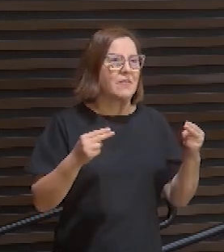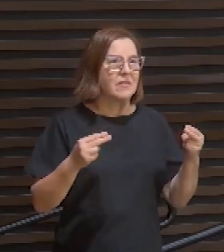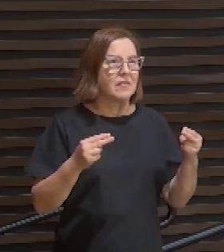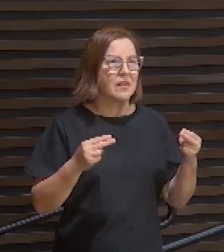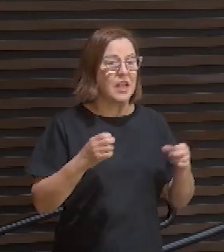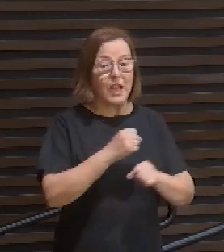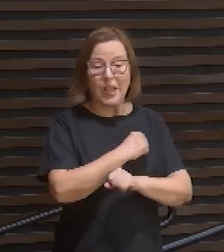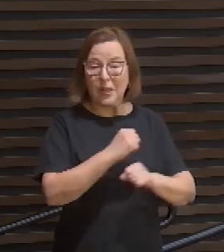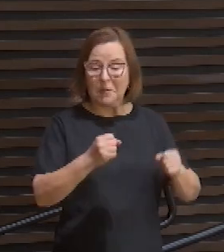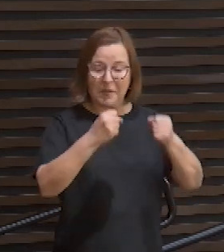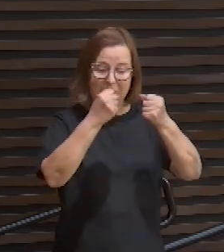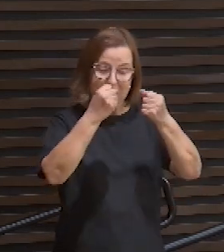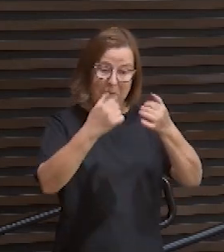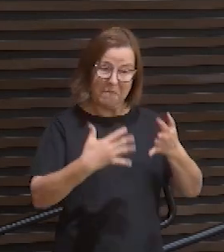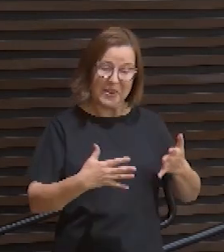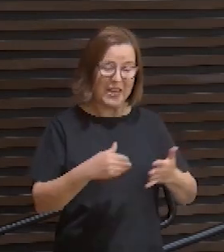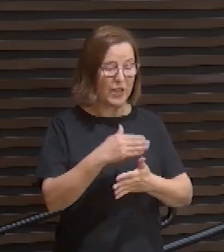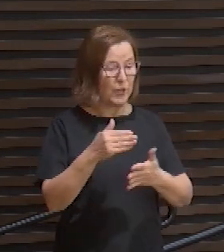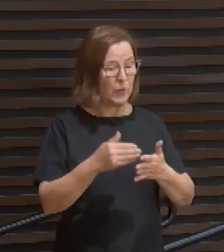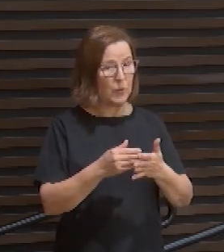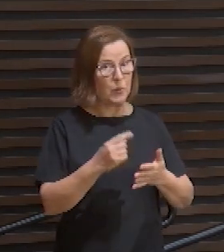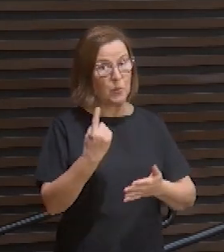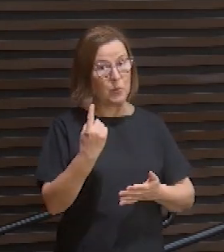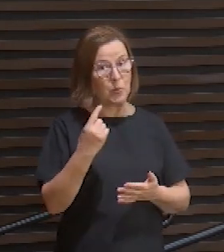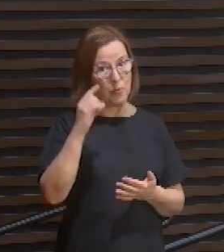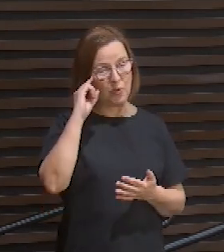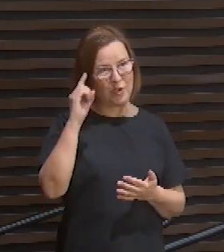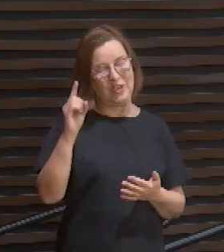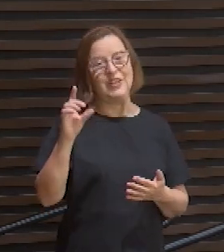se o Senhor permitir, vamos fazer uma caminhada